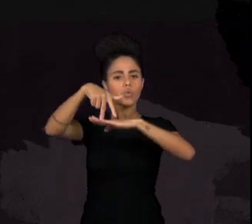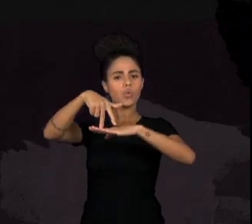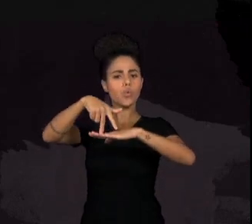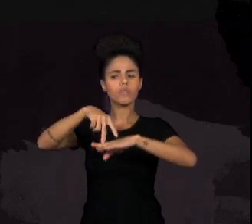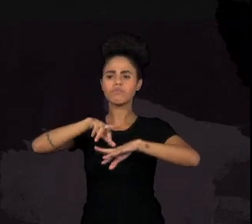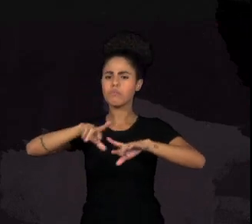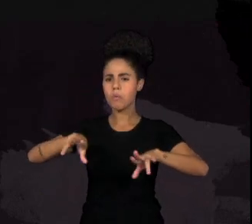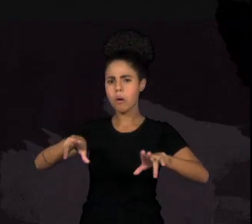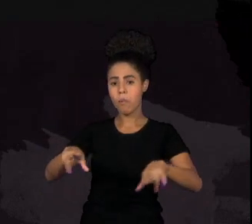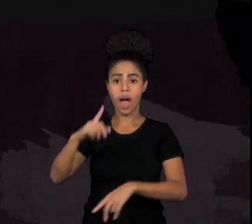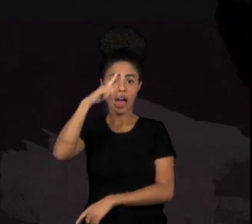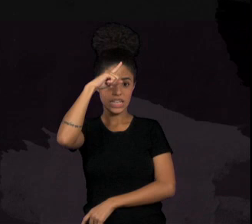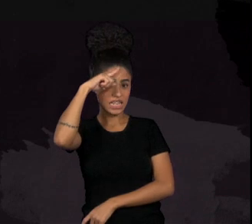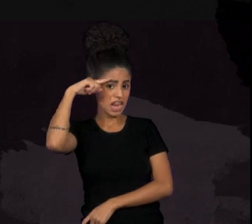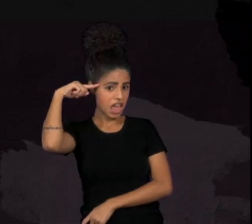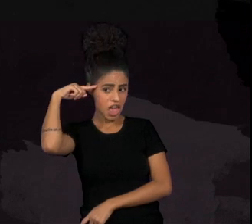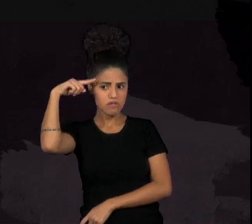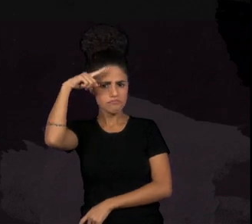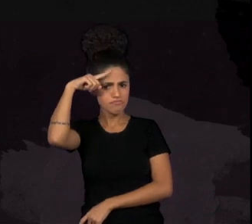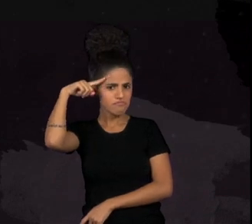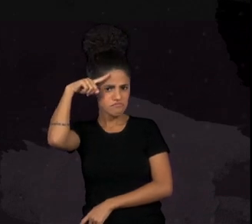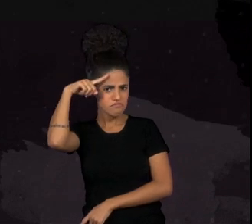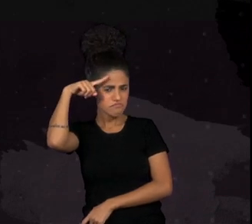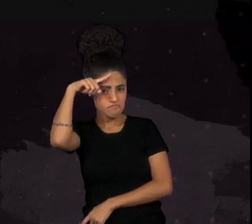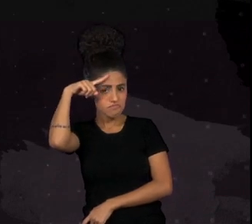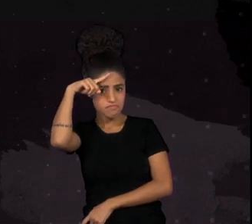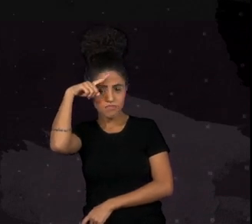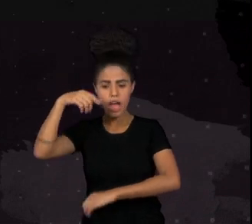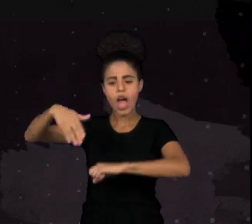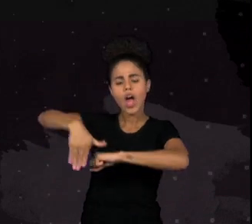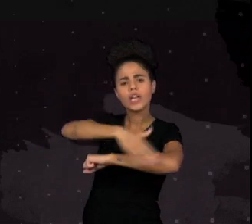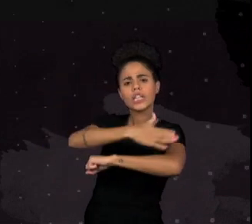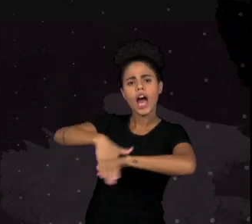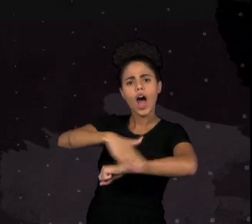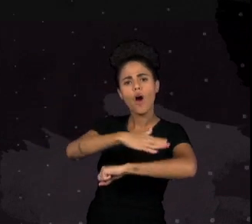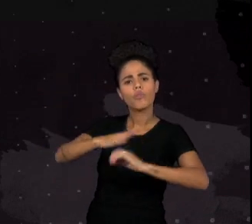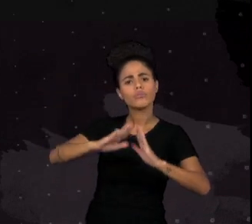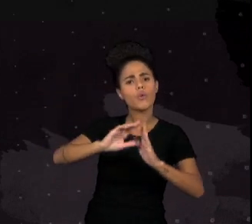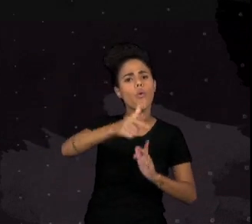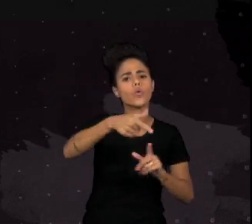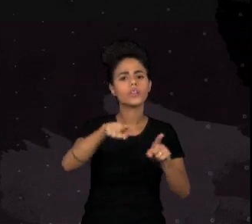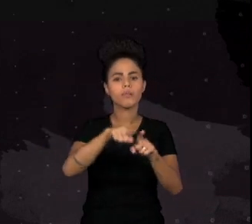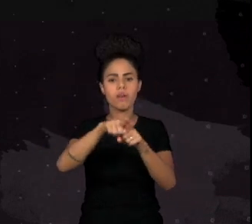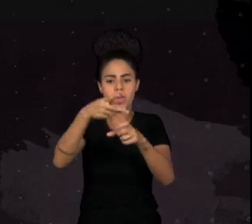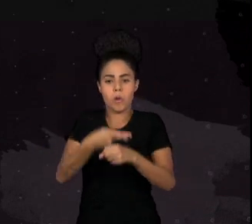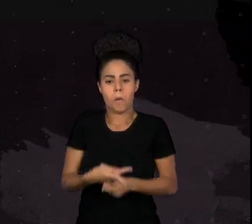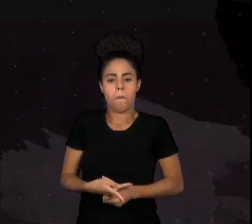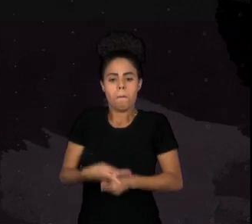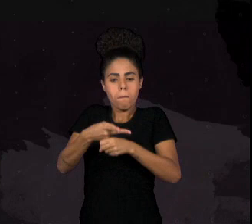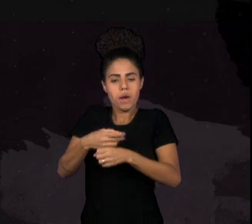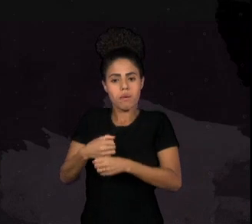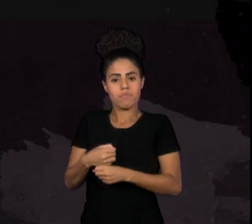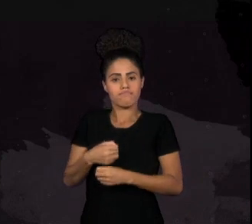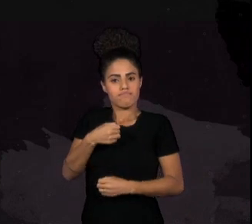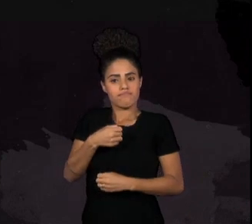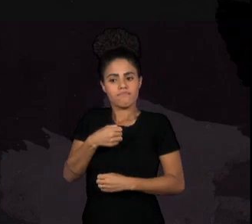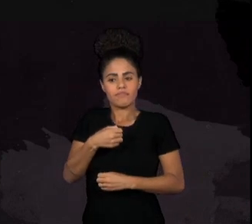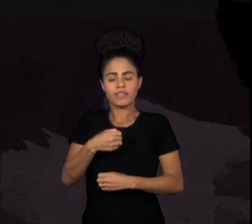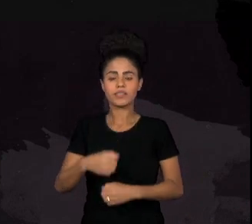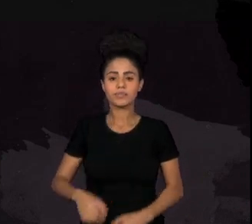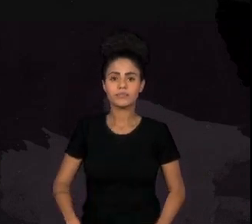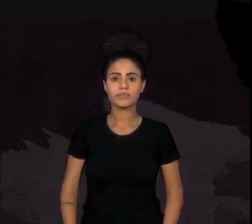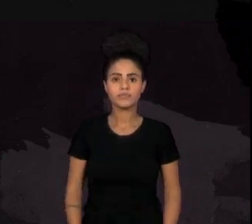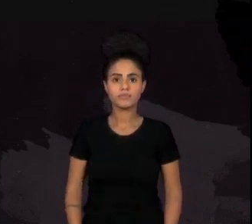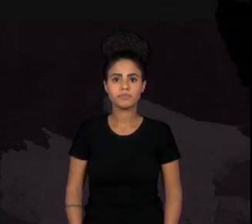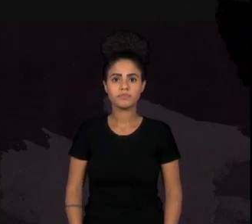Tata Nelson Mandela, que morou na mesma rua de um outro ganhador do Prêmio Nobel. Já sabe de que país eu tô falando? Eu